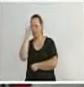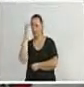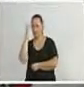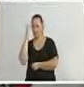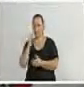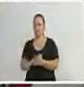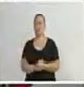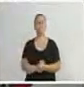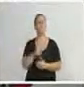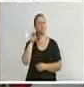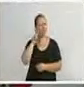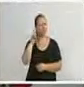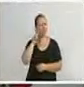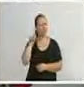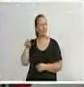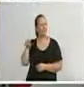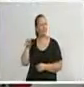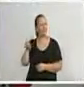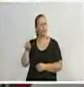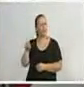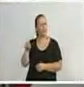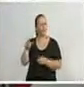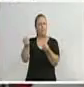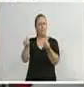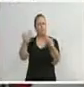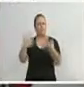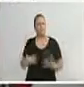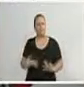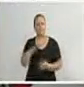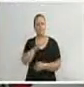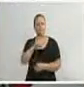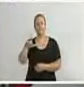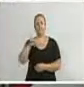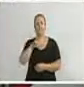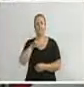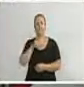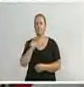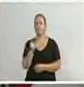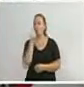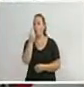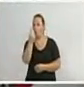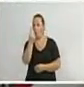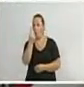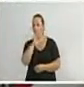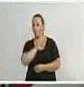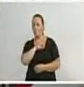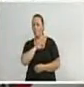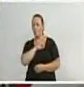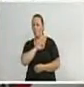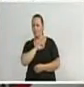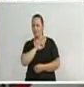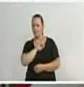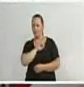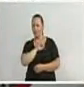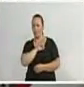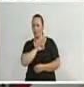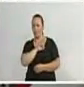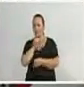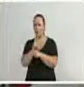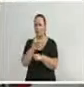anais desta casa, que Blumenau tem um policial para cada